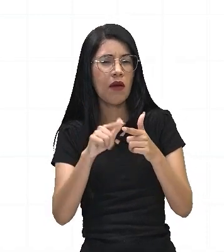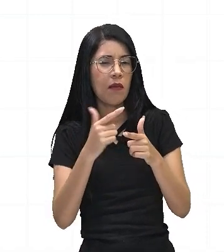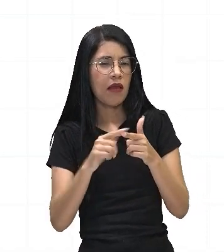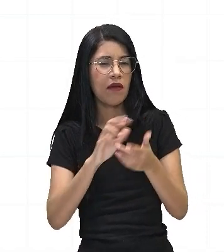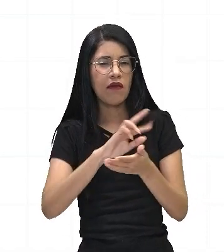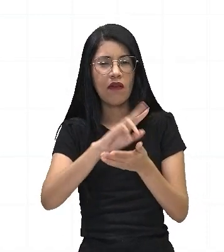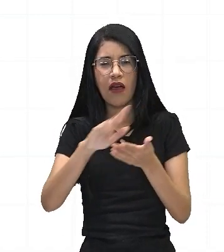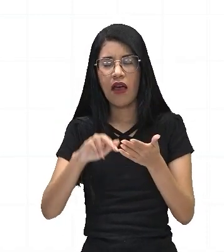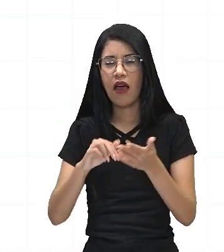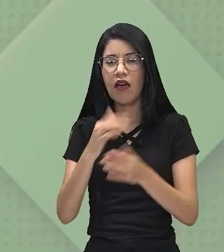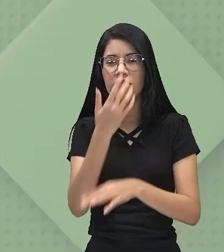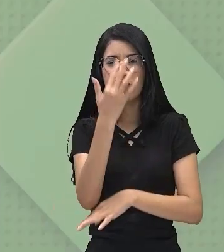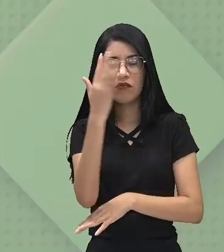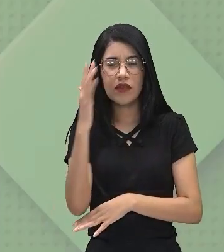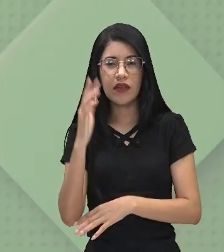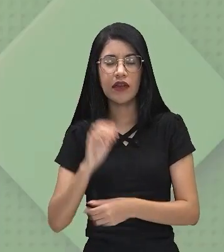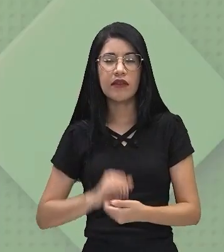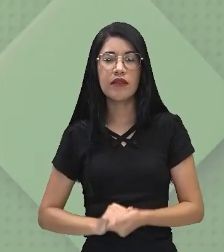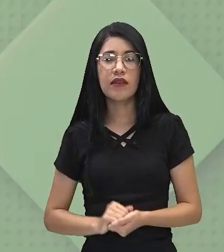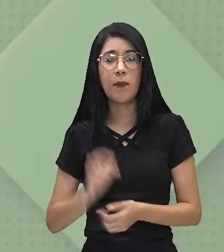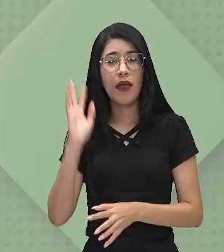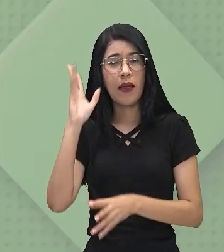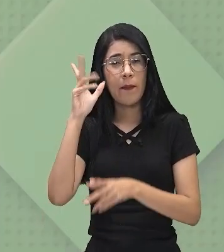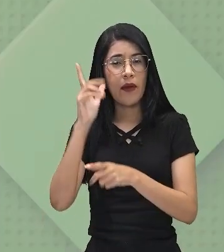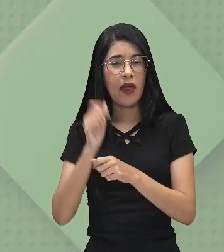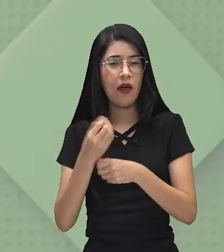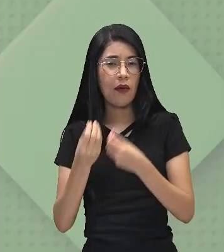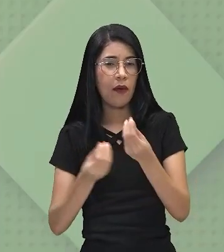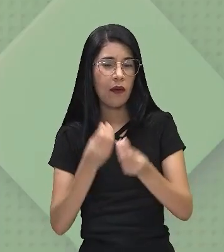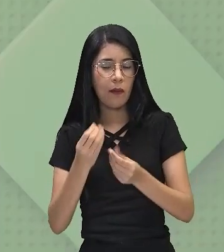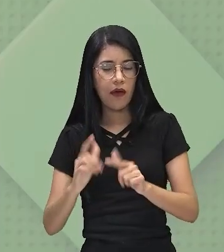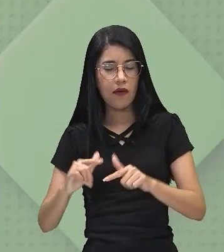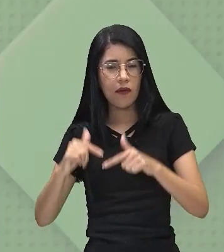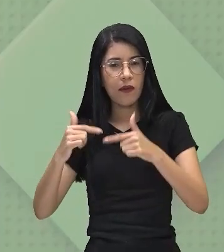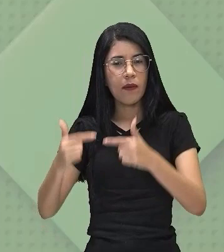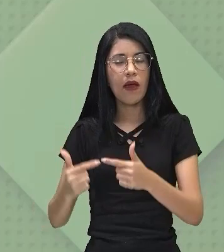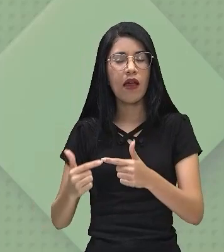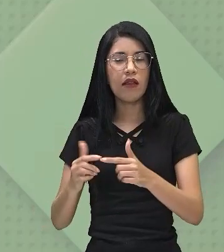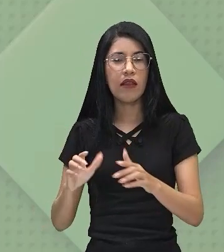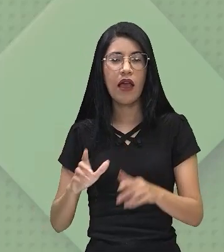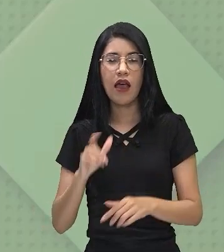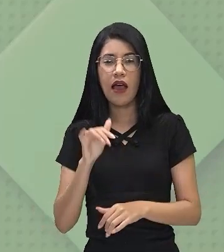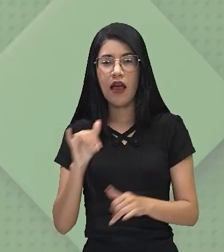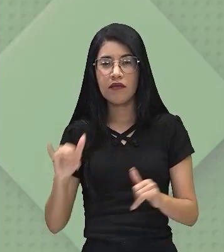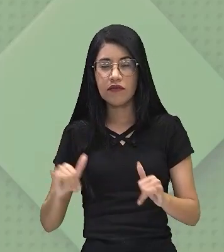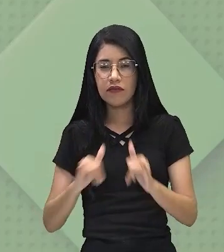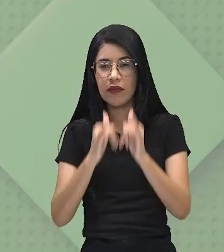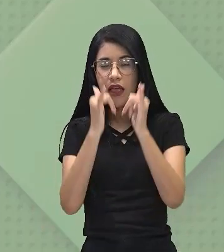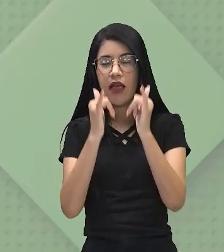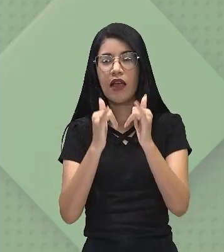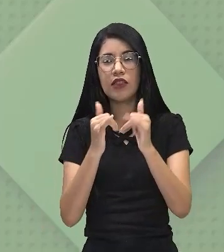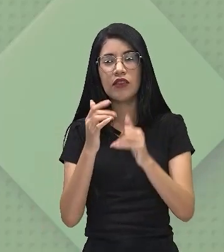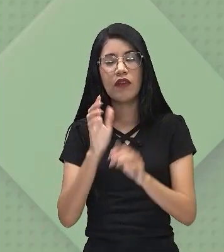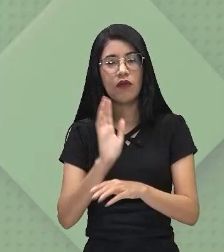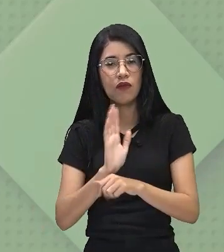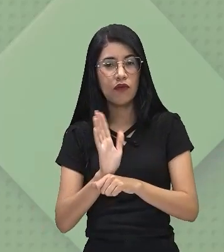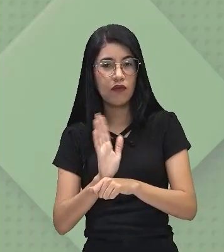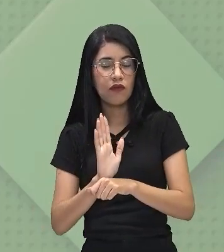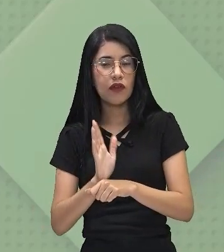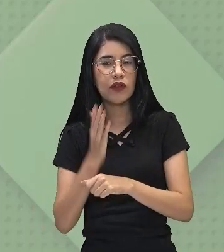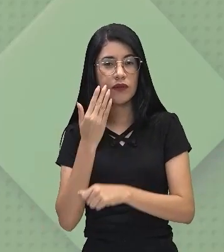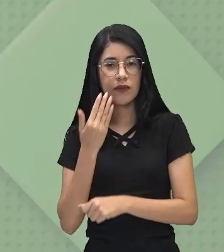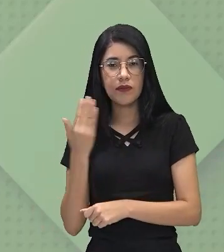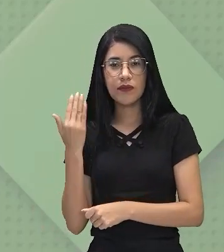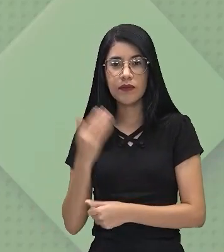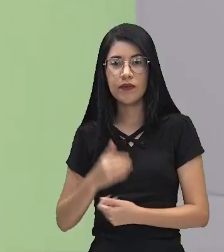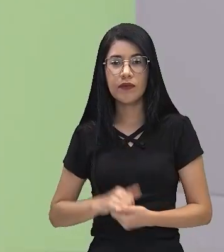ambientais. E para a gente relembrar e compreender melhor como funciona aí uma usina hidrelétrica, a gente vai rever esse vídeo. Fiquem ligadinhos aí, a gente